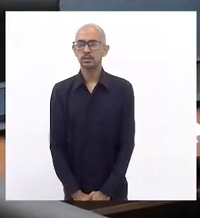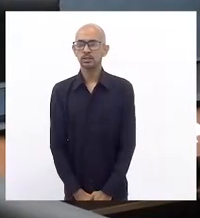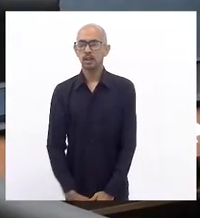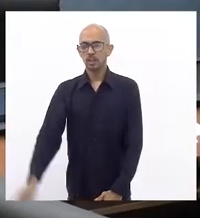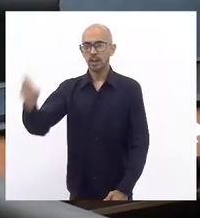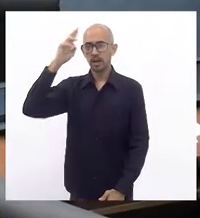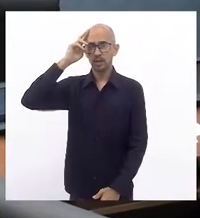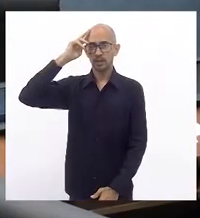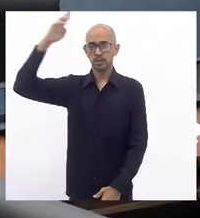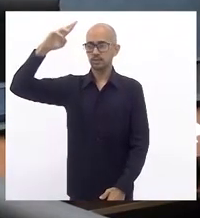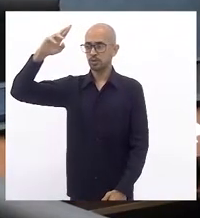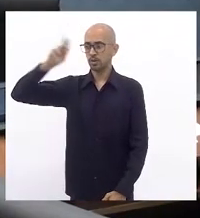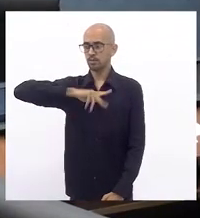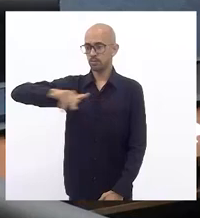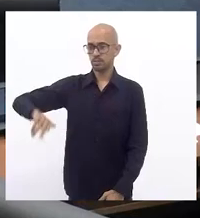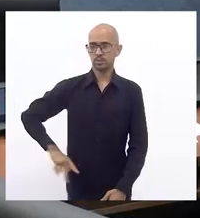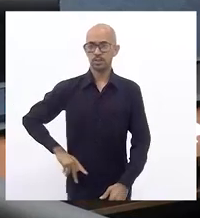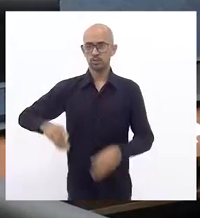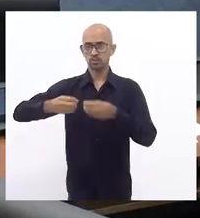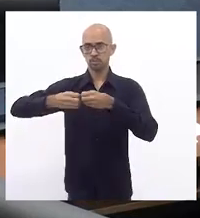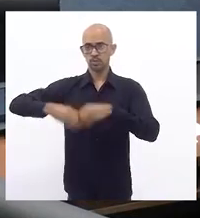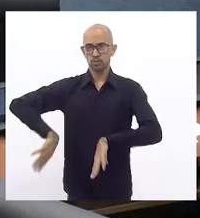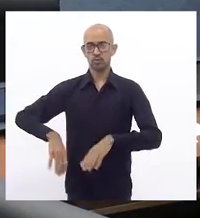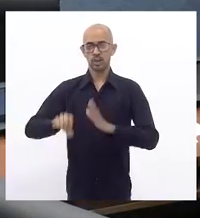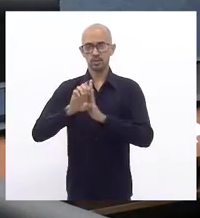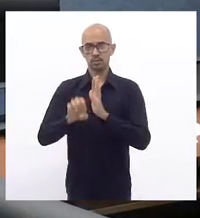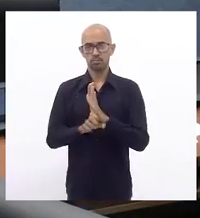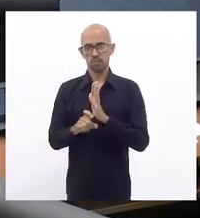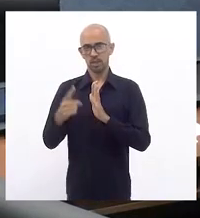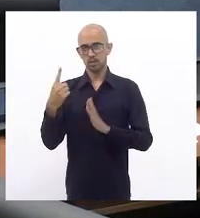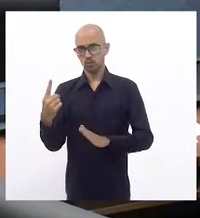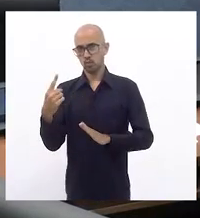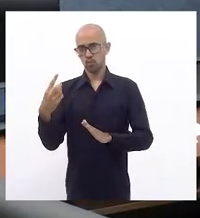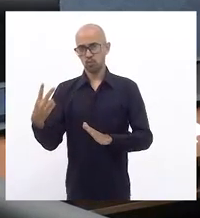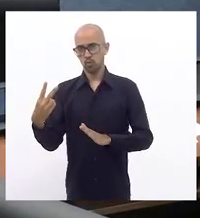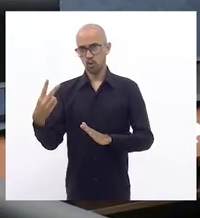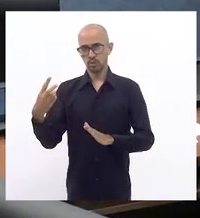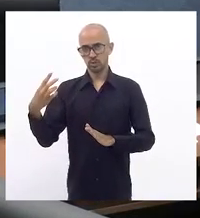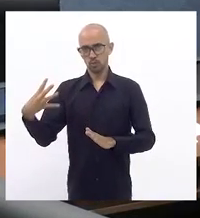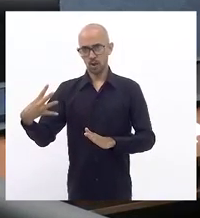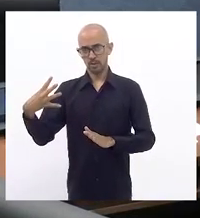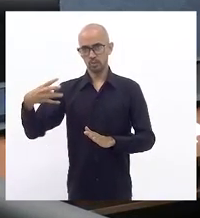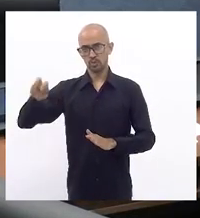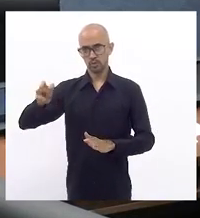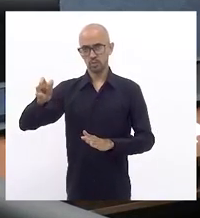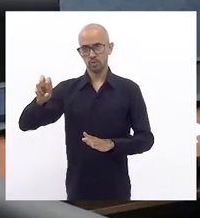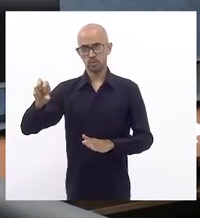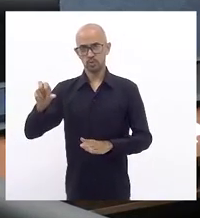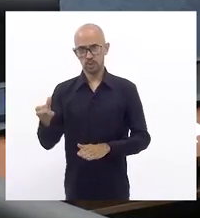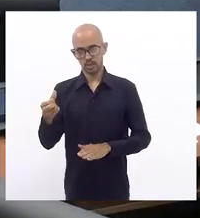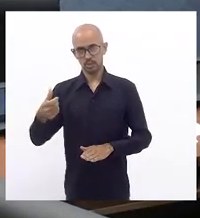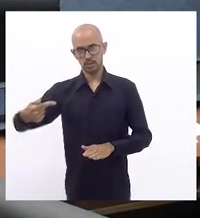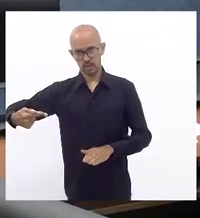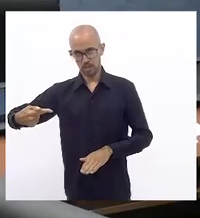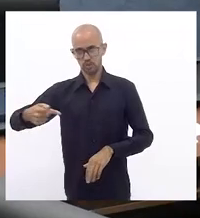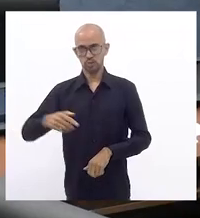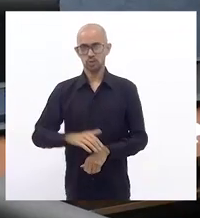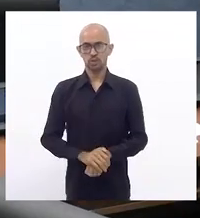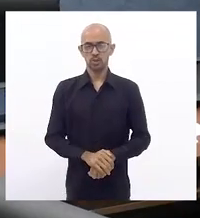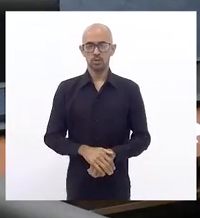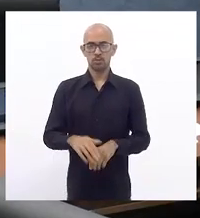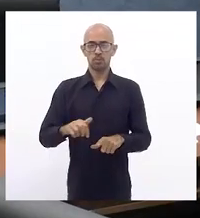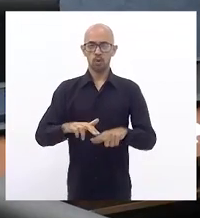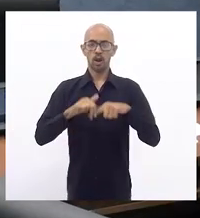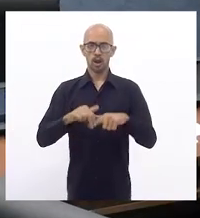Senhora Presidente, prejudicadas as emendas 1, 2, 4, 5, 6 e 7 pelas